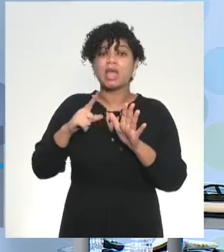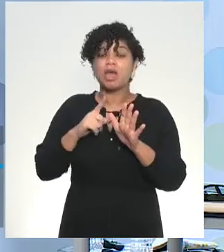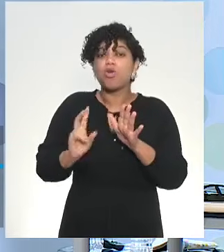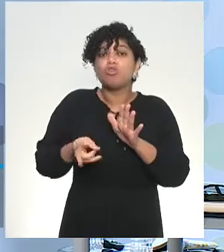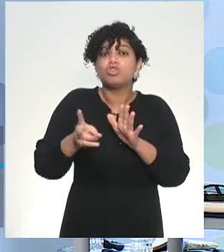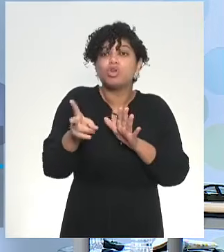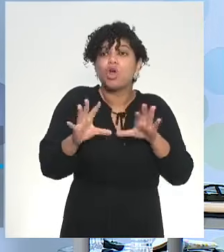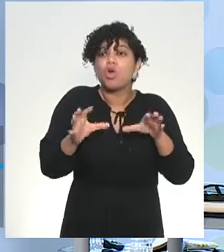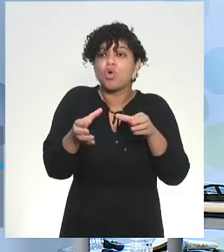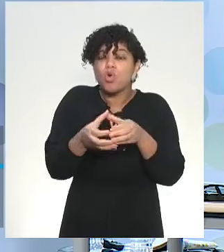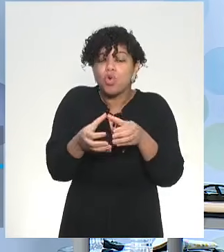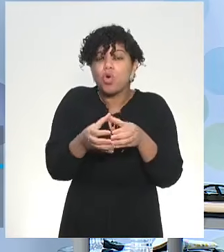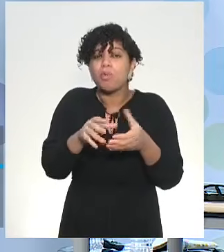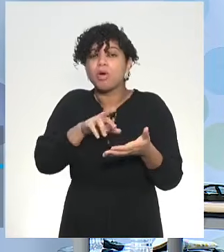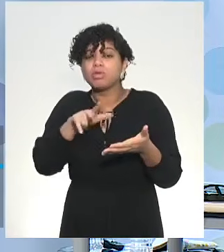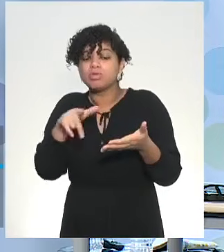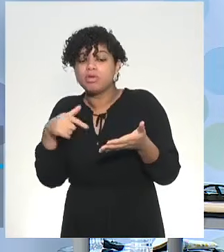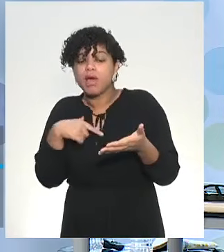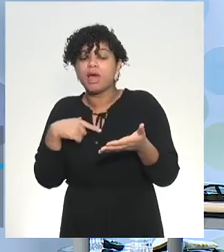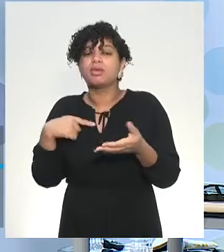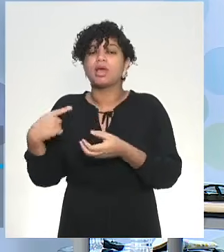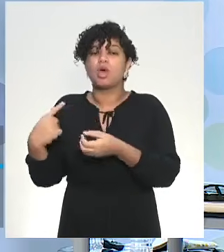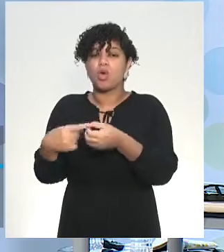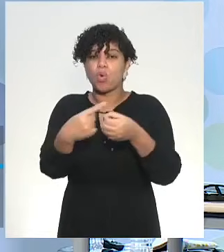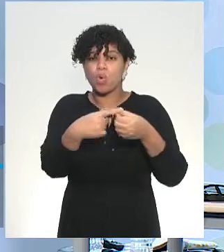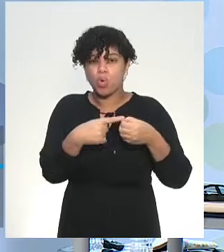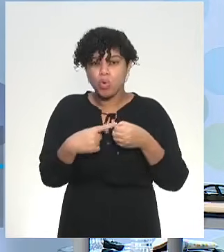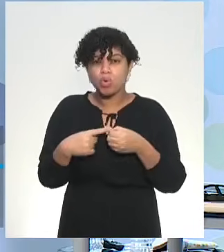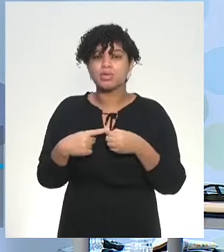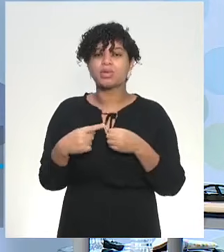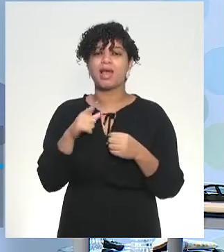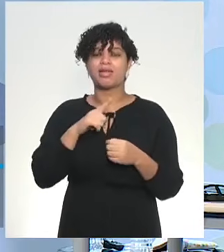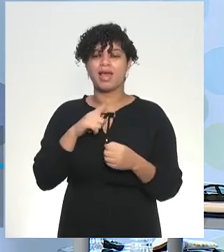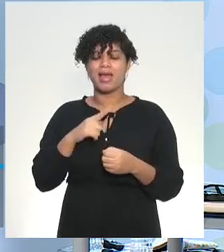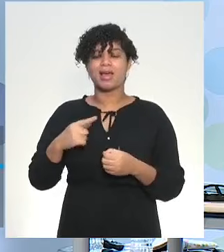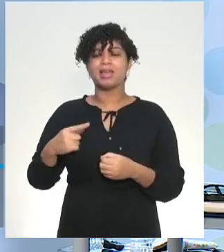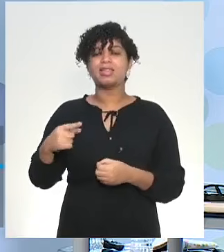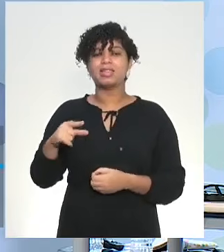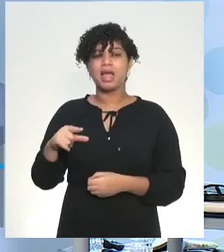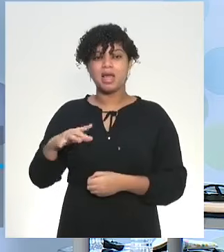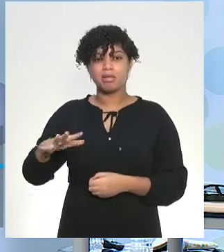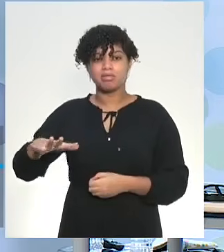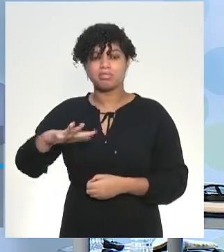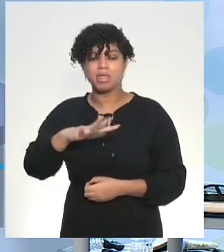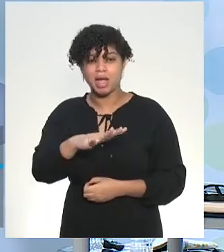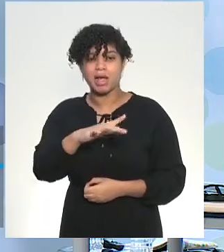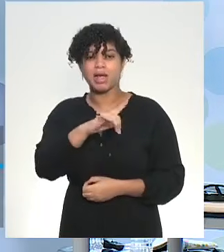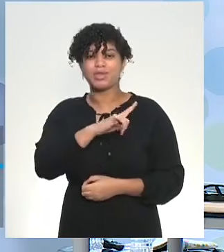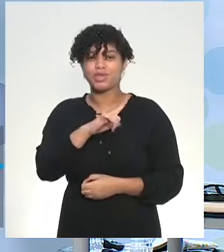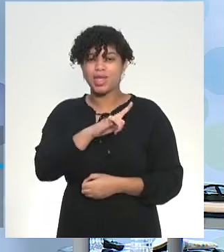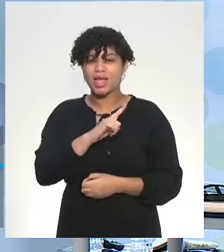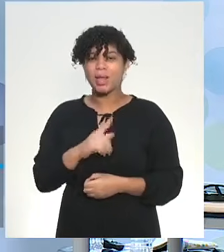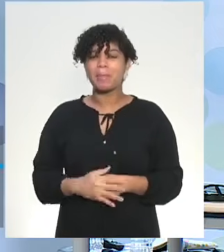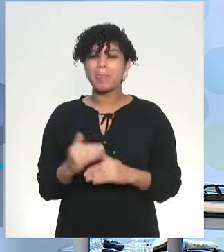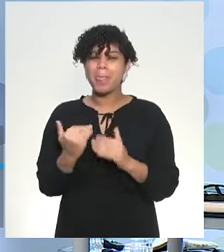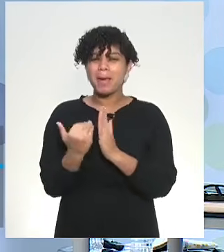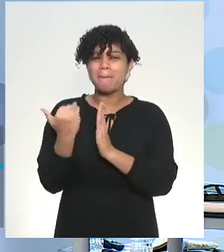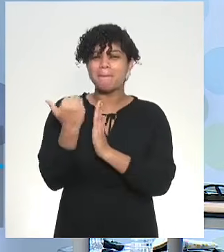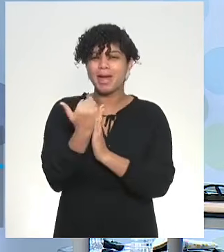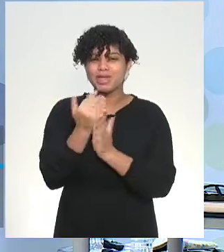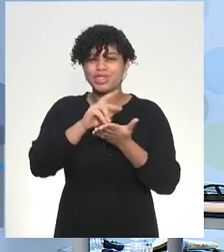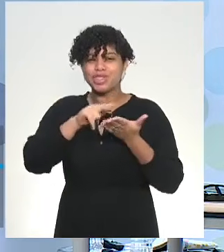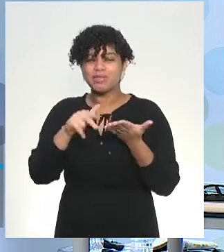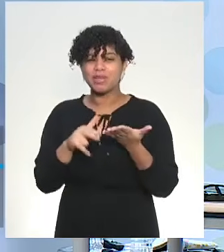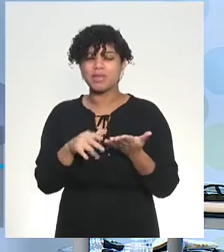Então, agrupamentos urbanos, né, os agrupamentos das cidades, eles começaram a ter um maior número, né,